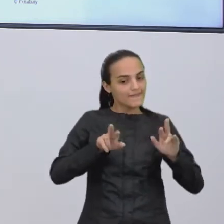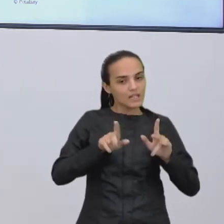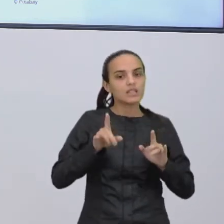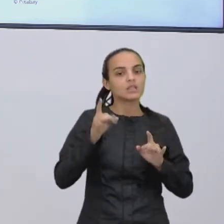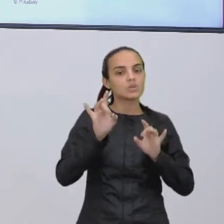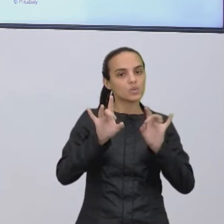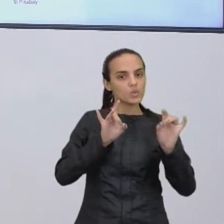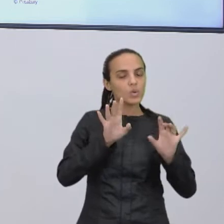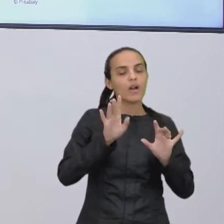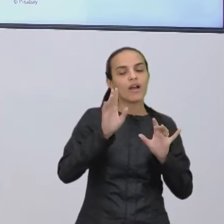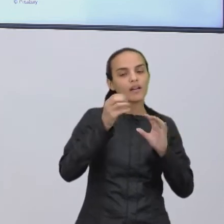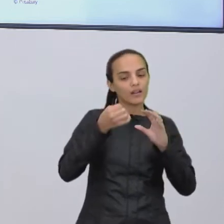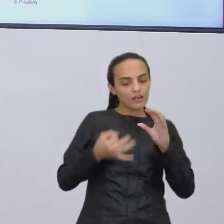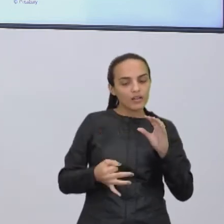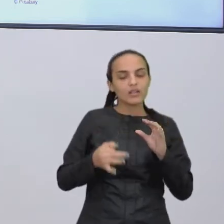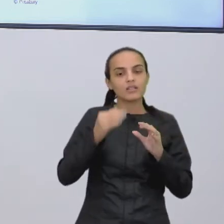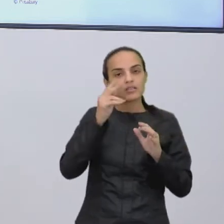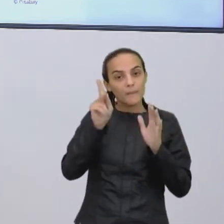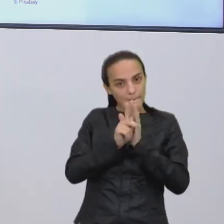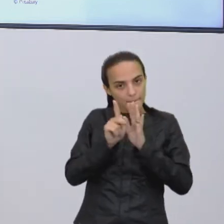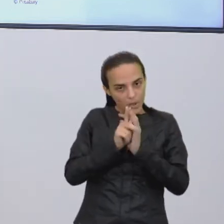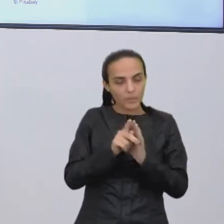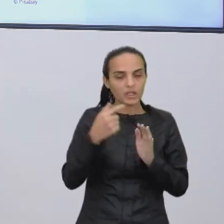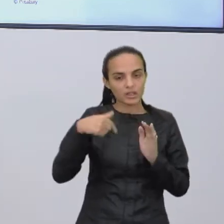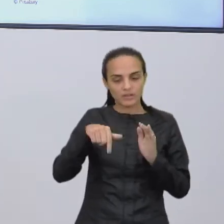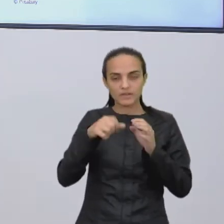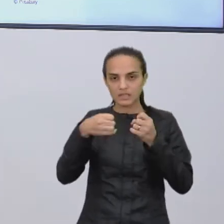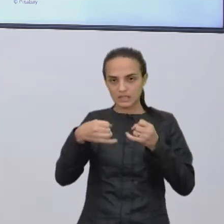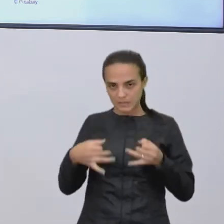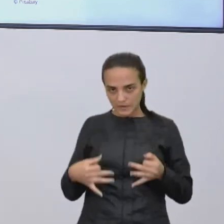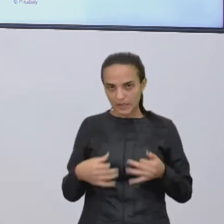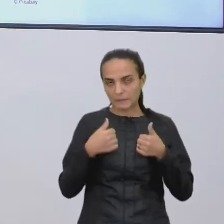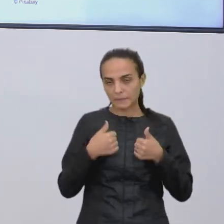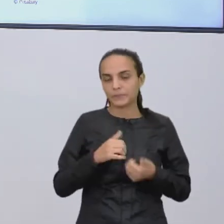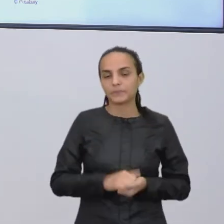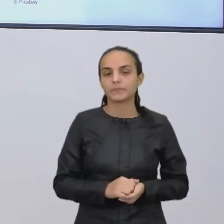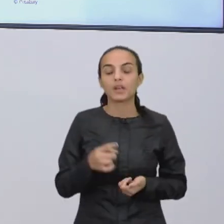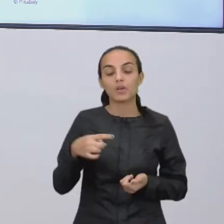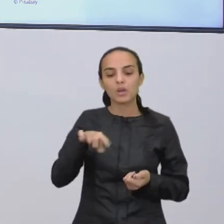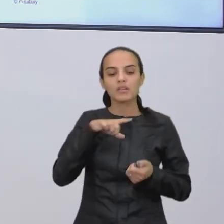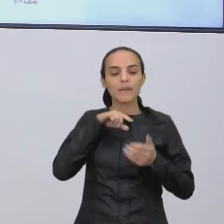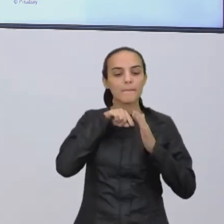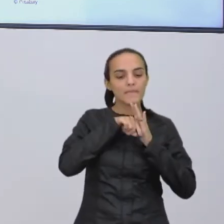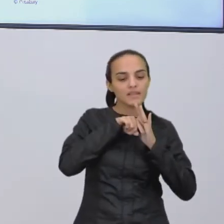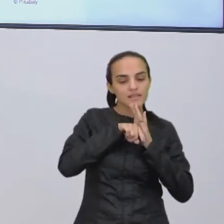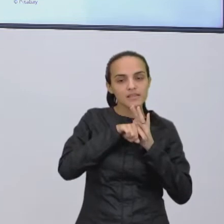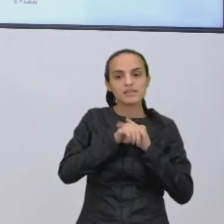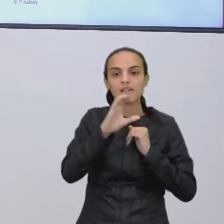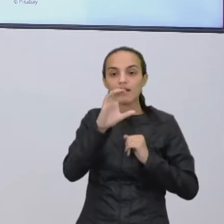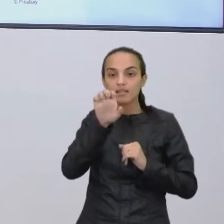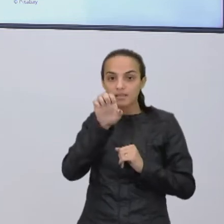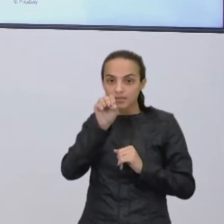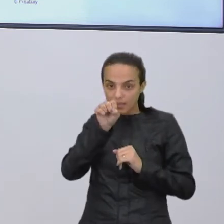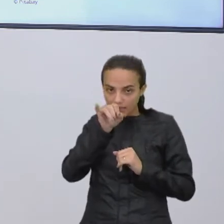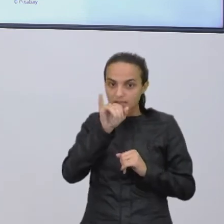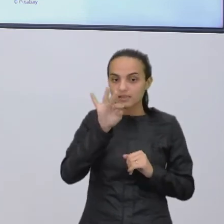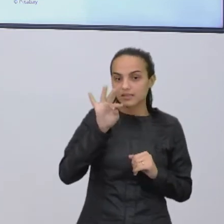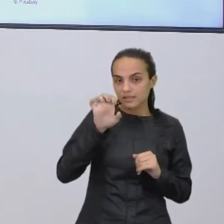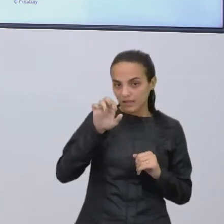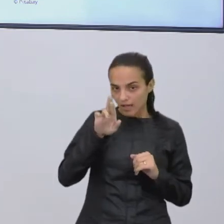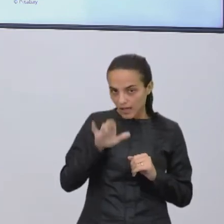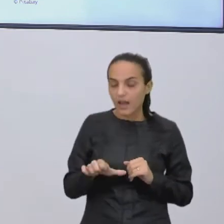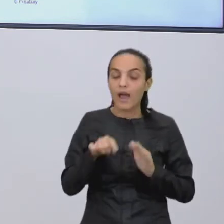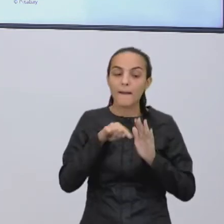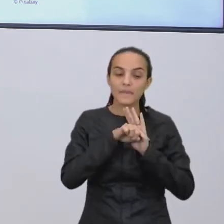suas particularidades que a gente vai comentar. Tudo bem? Então temos aí pesquisa censitária, ok? Temos a